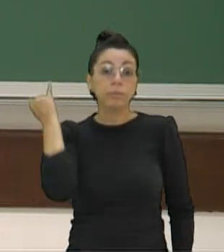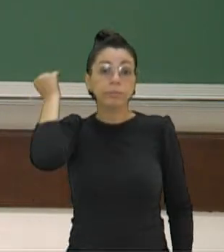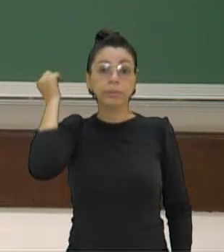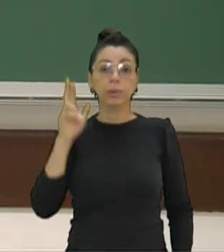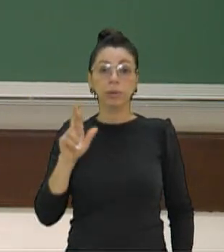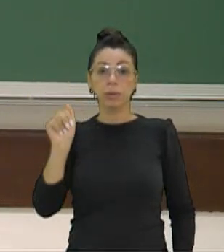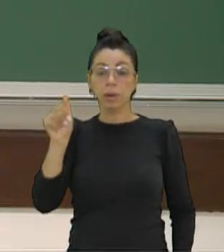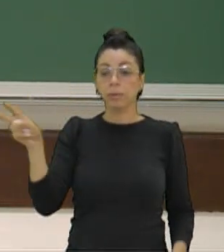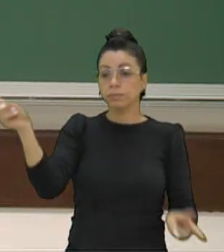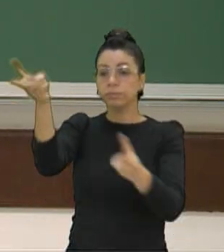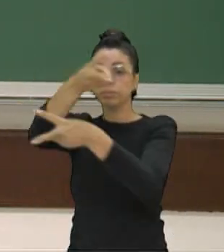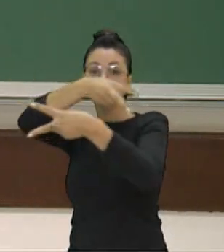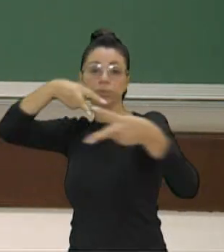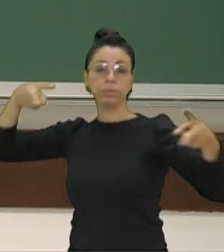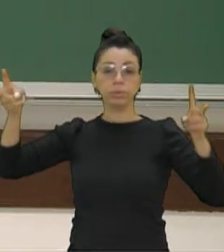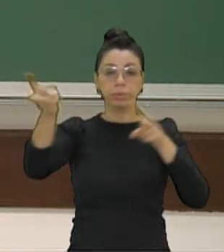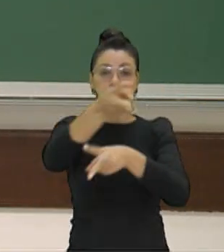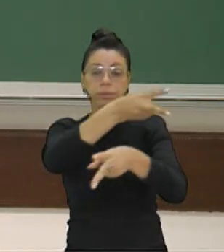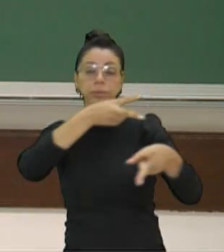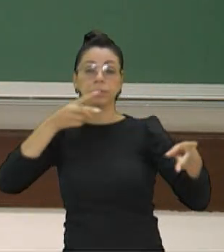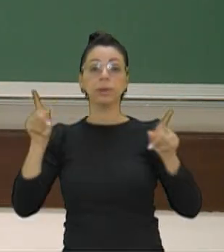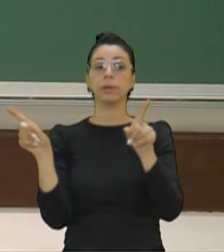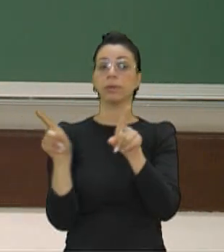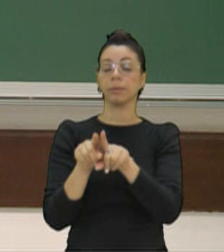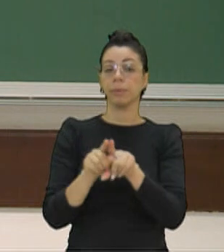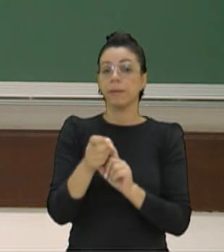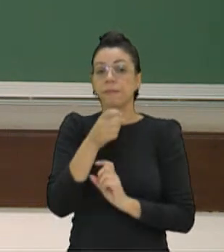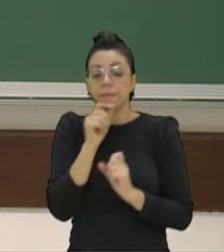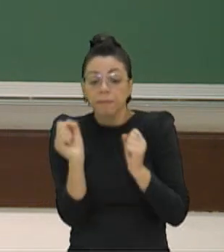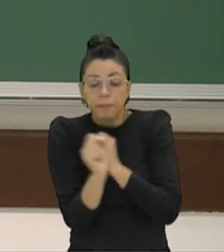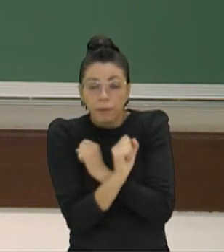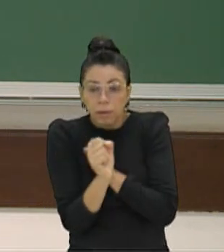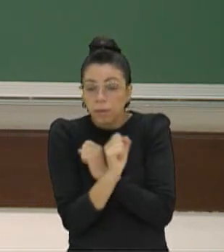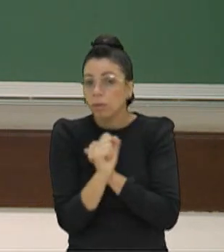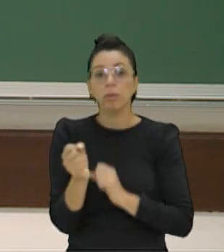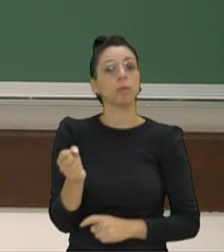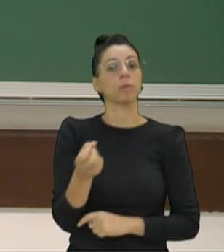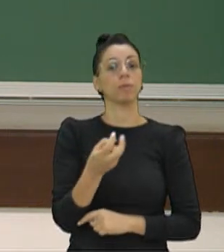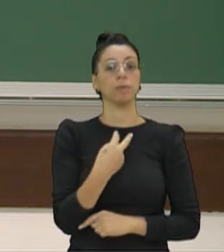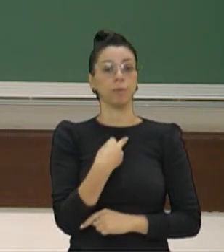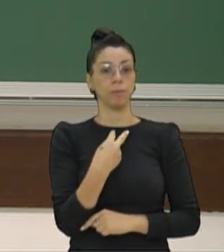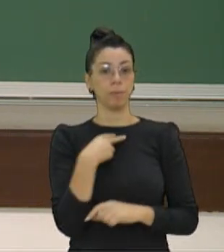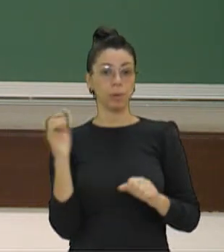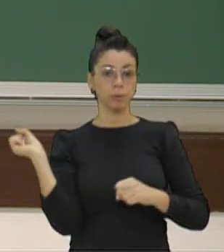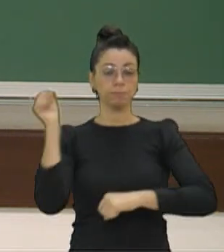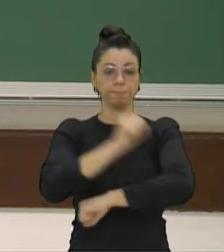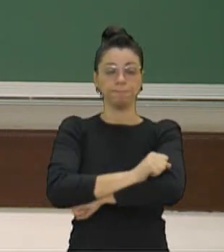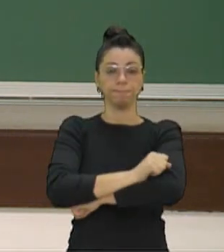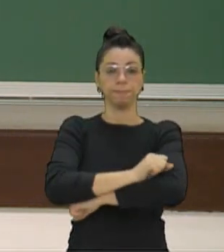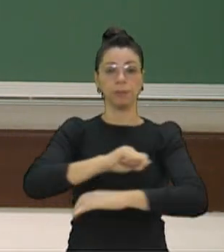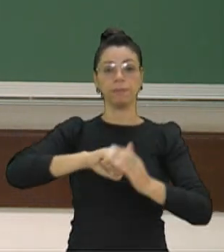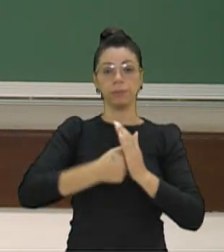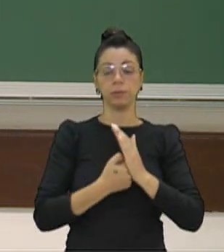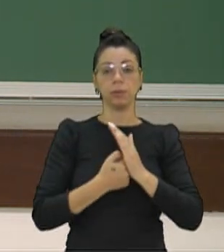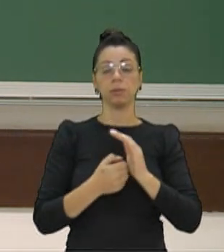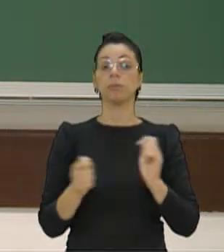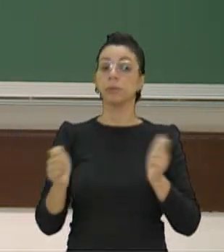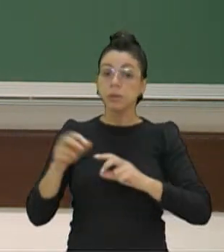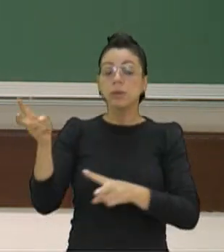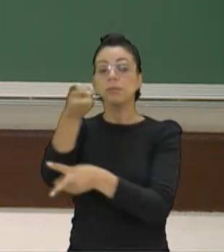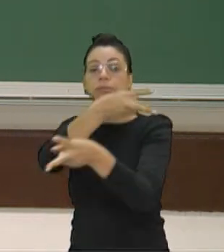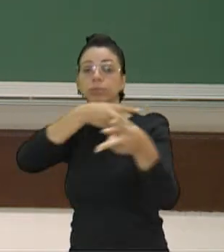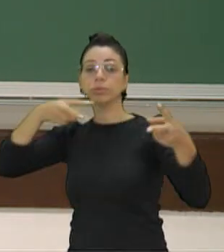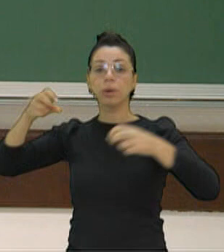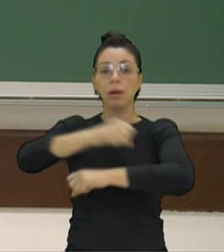ventilar. Não podemos, mesmo que esteja frio, tá? Não podemos deixar o ar fechado, né, sem circulação.